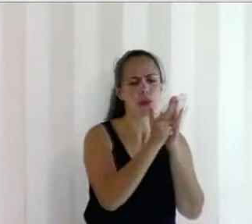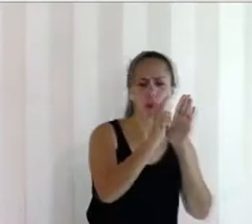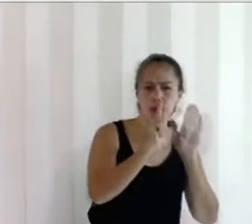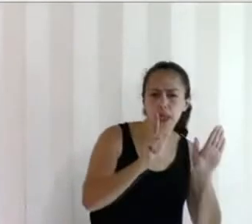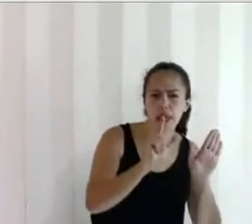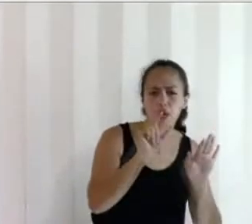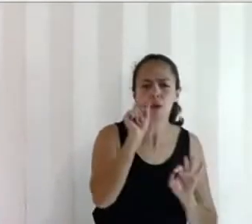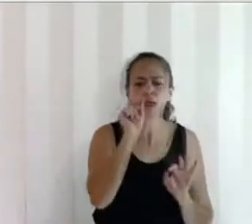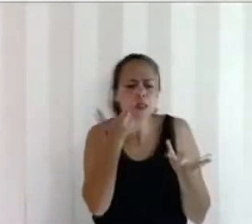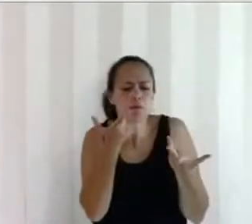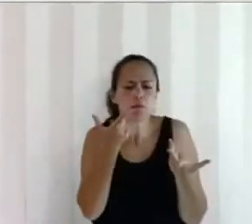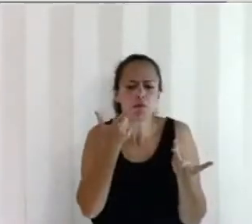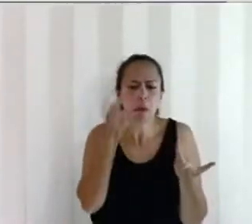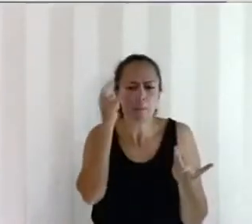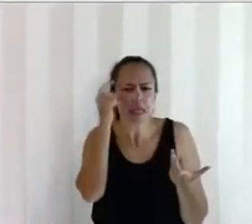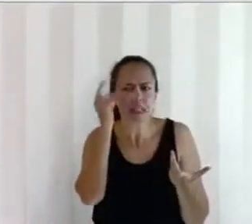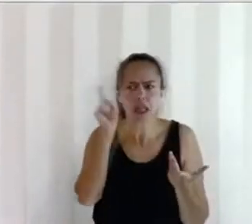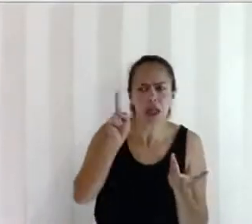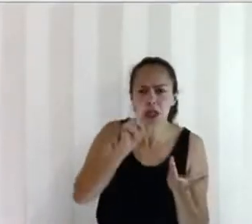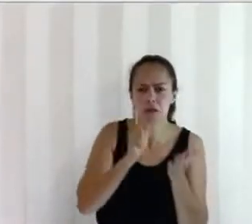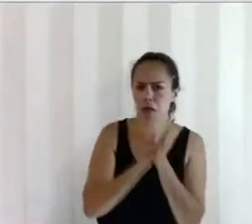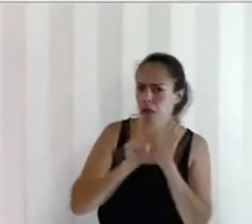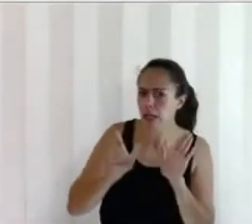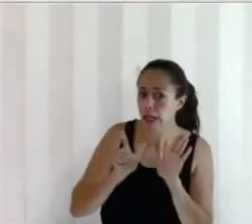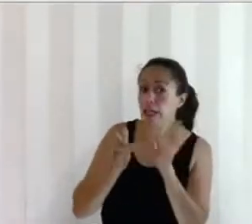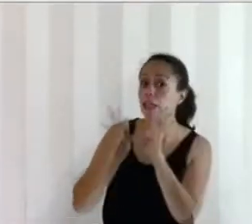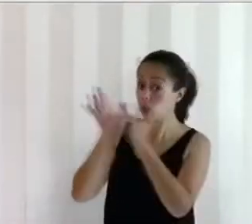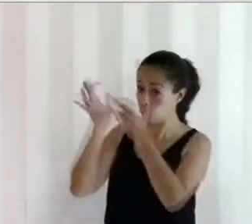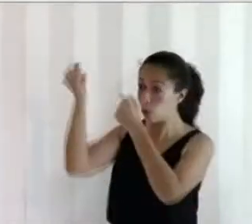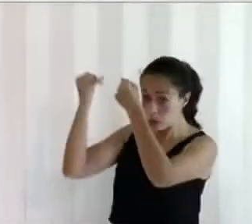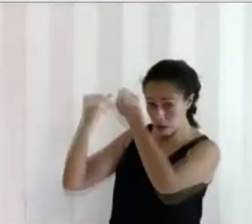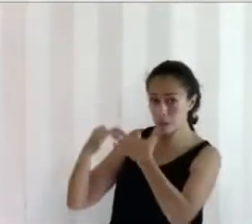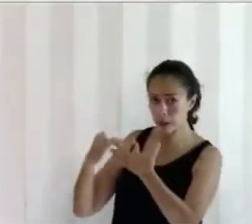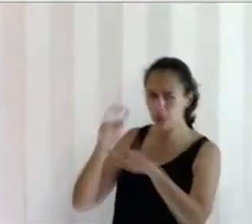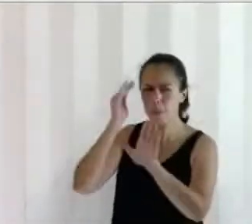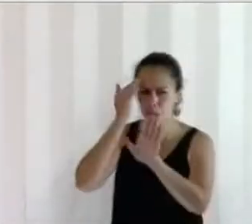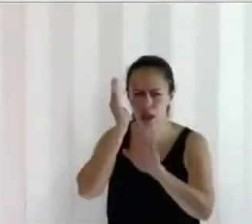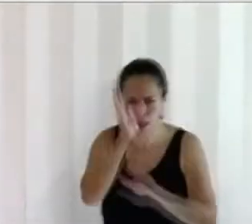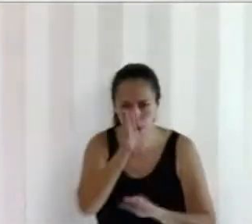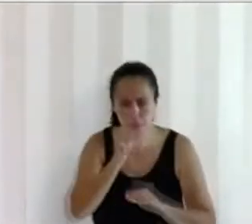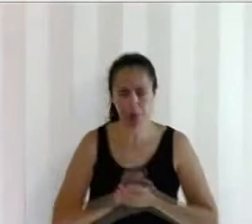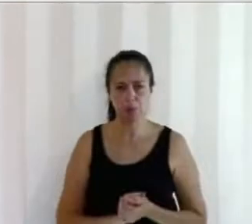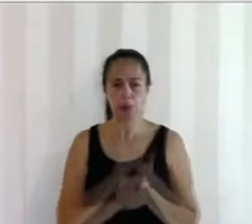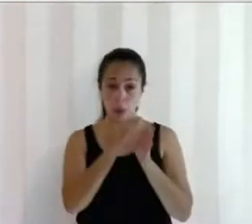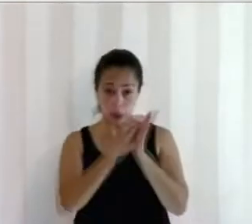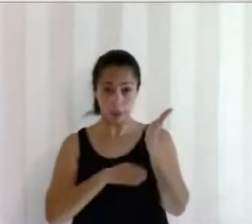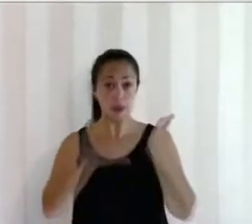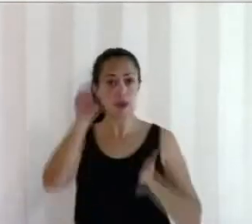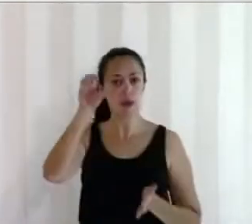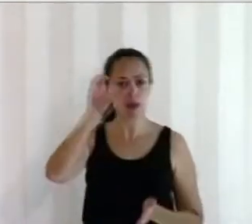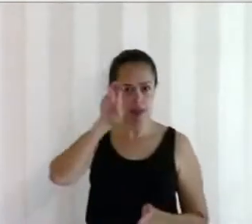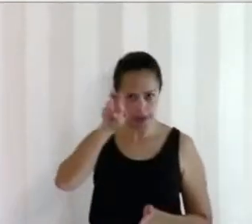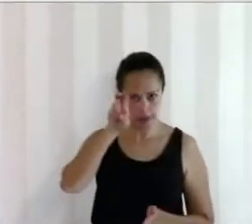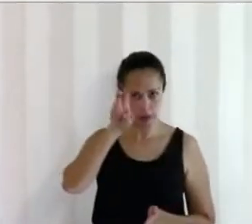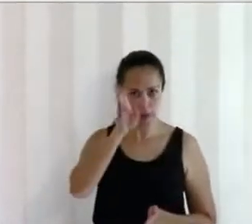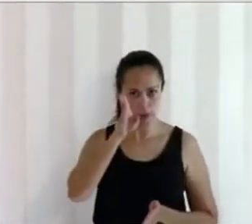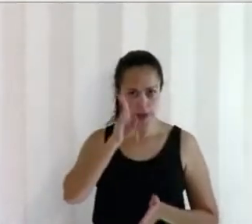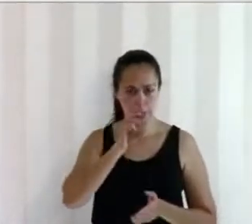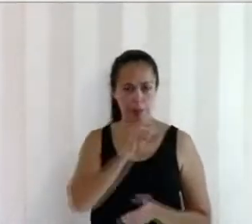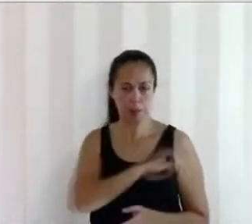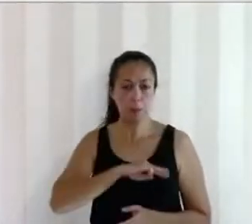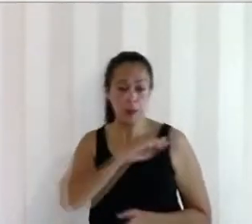do Monte é o contexto aqui dessa passagem, dos capítulos 5 até o capítulo 7. Sermão do